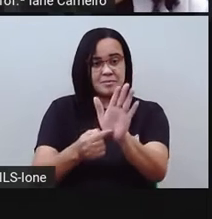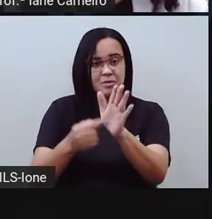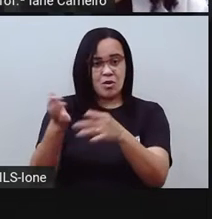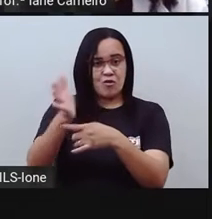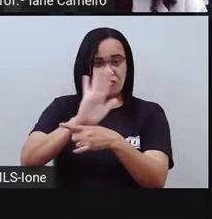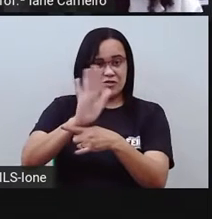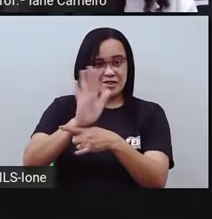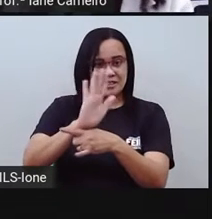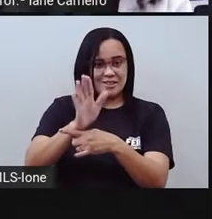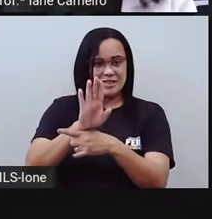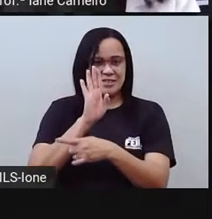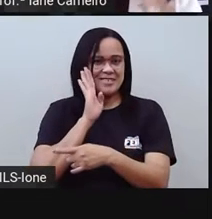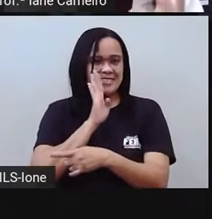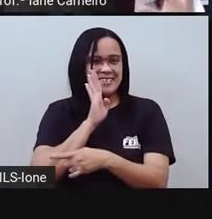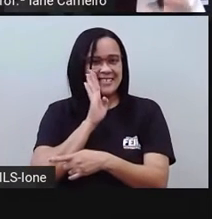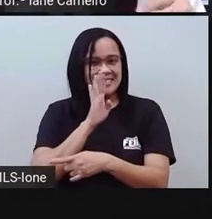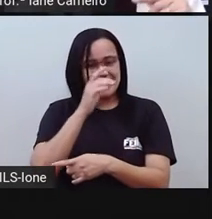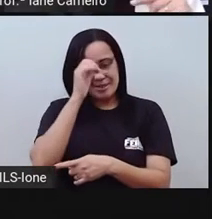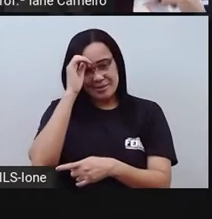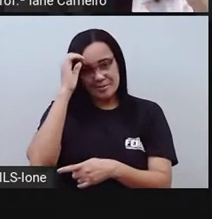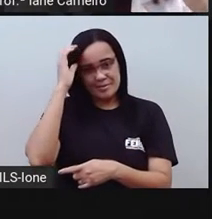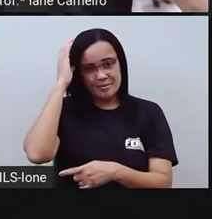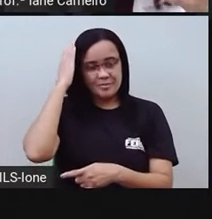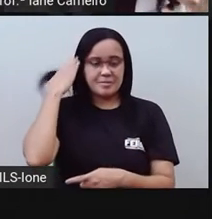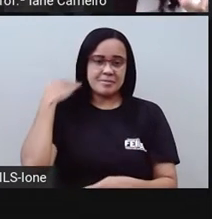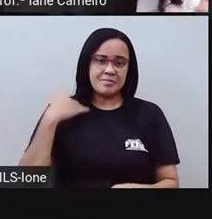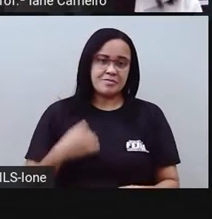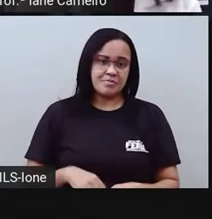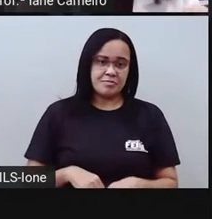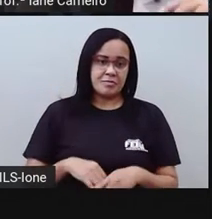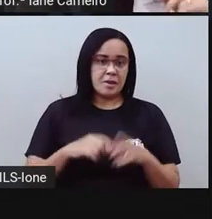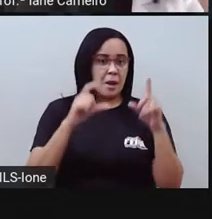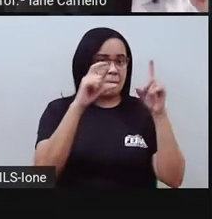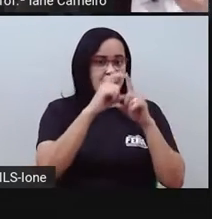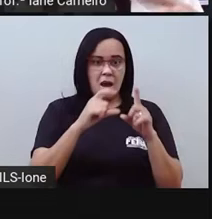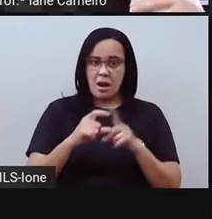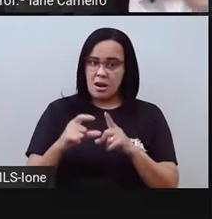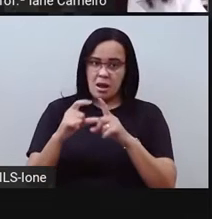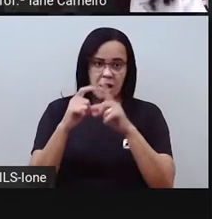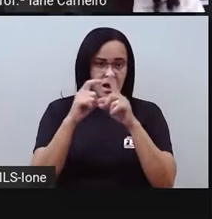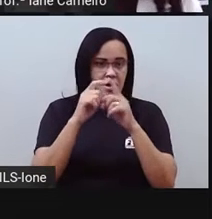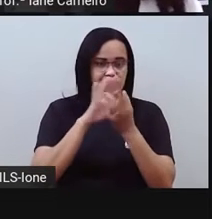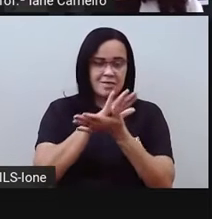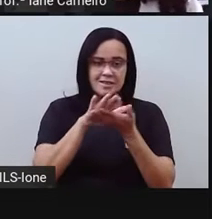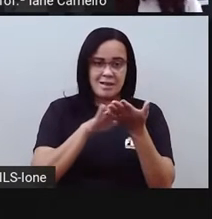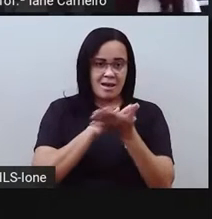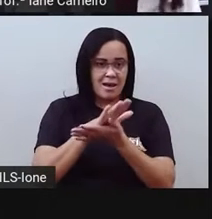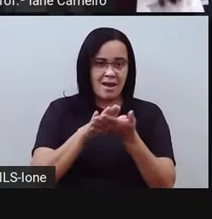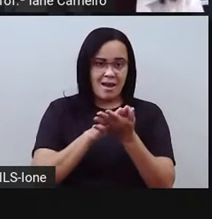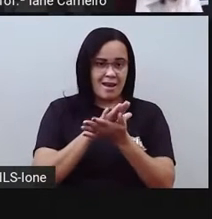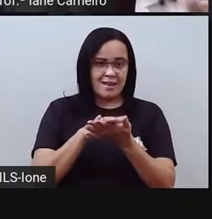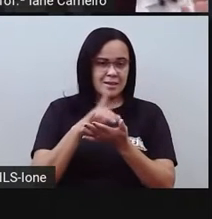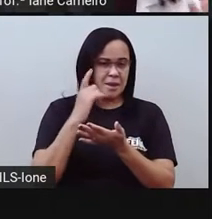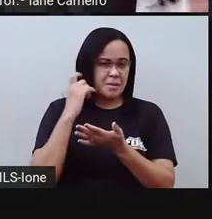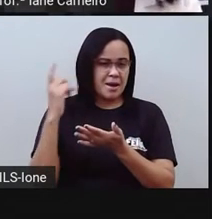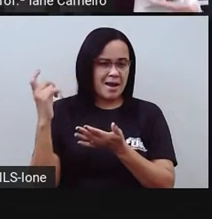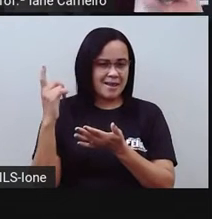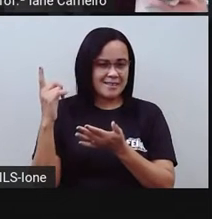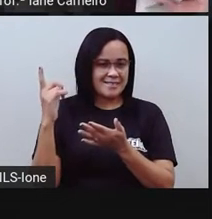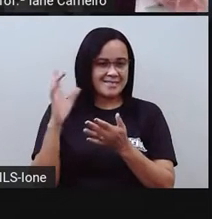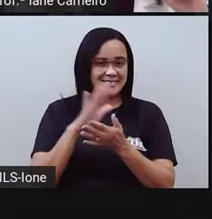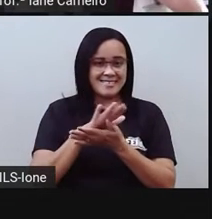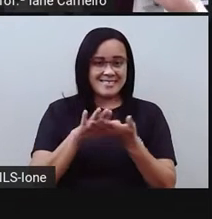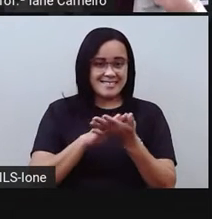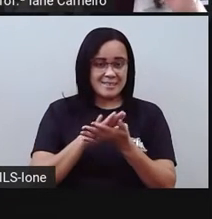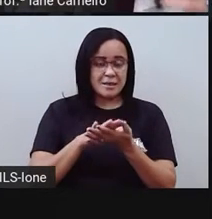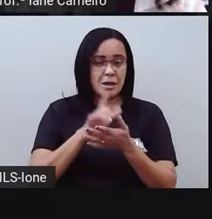muito interessante, né? Ele não tem palavras, né? Tem alguns efeitos sonoros, mas os personagens eles